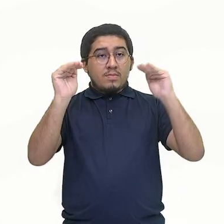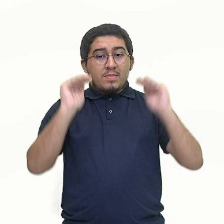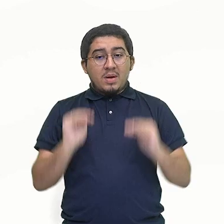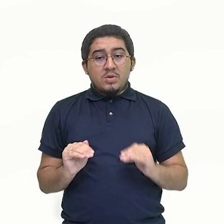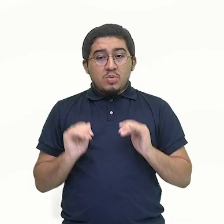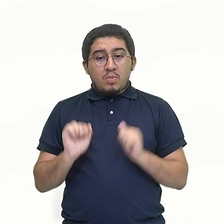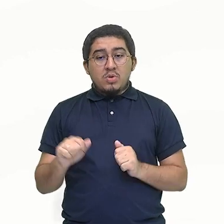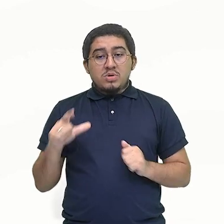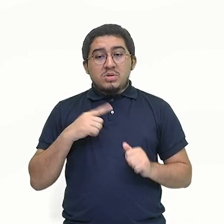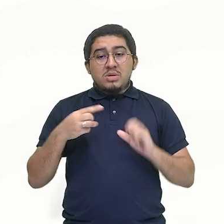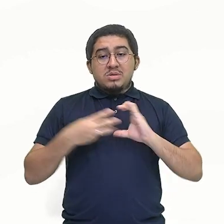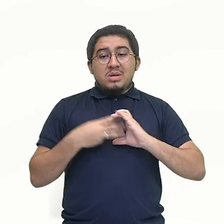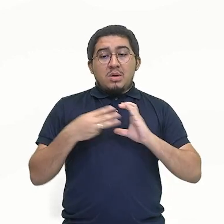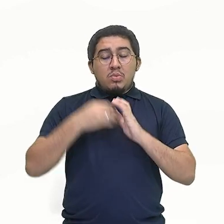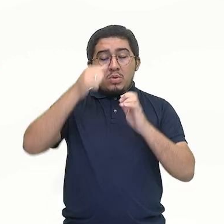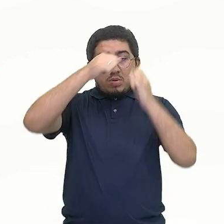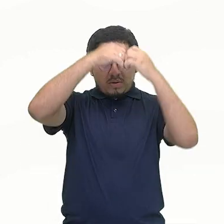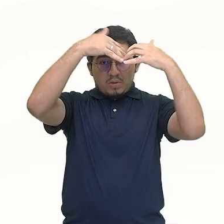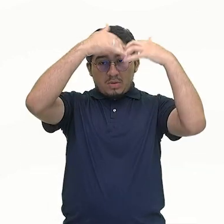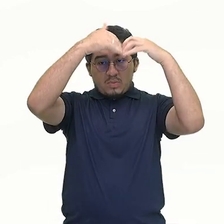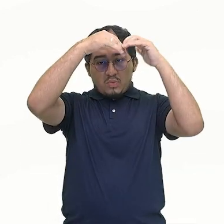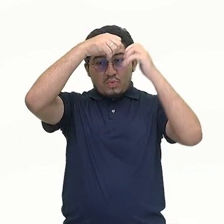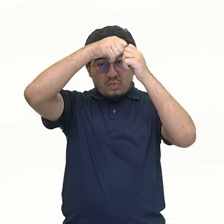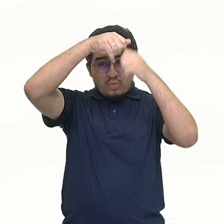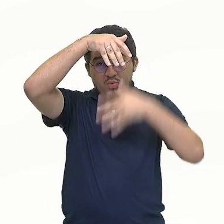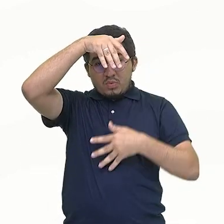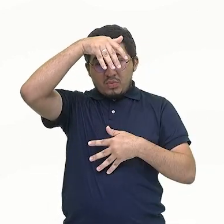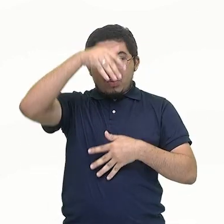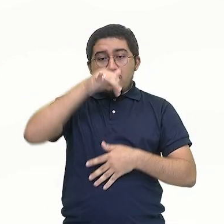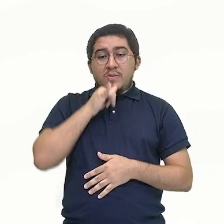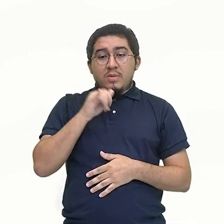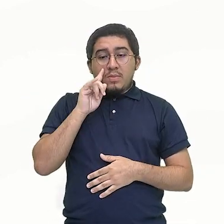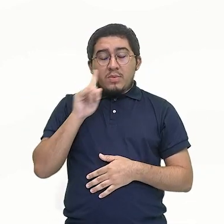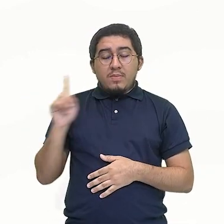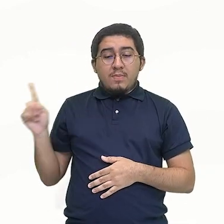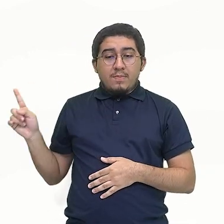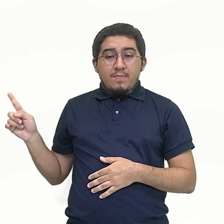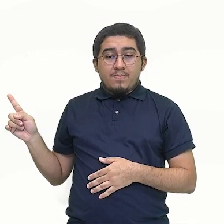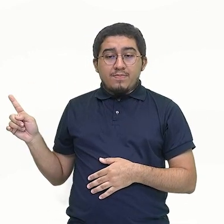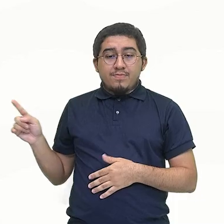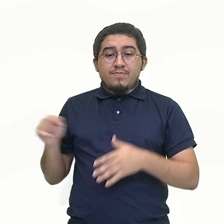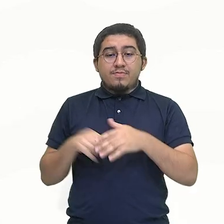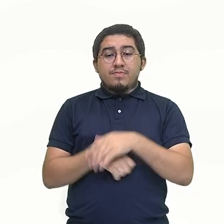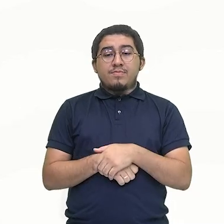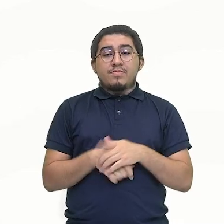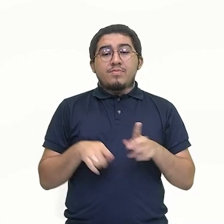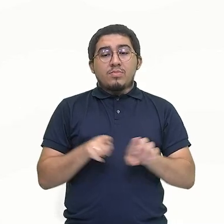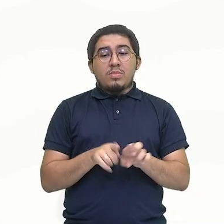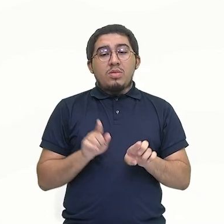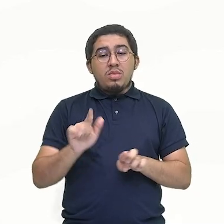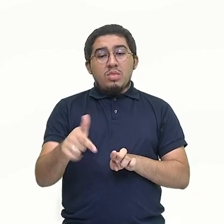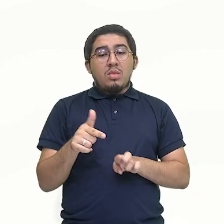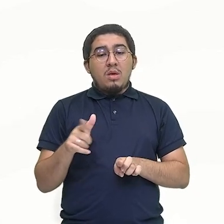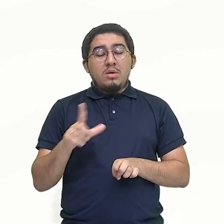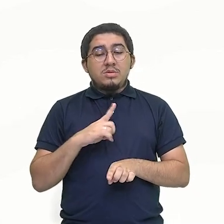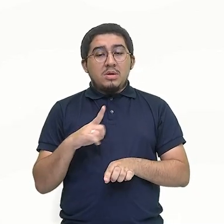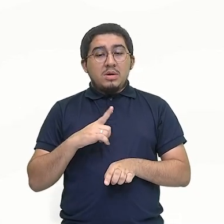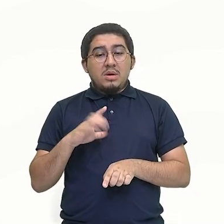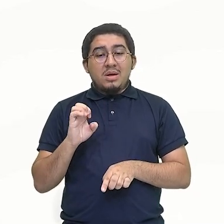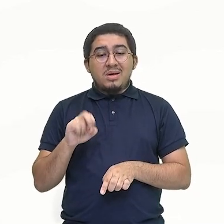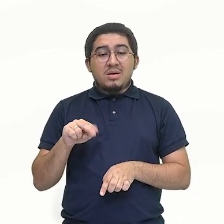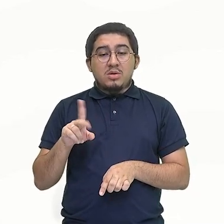se diferenciar em células do tecido nervoso, a exemplo do neurônio. E já as células da endoderme podem